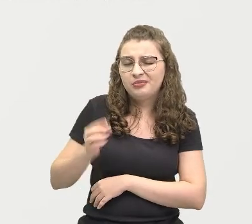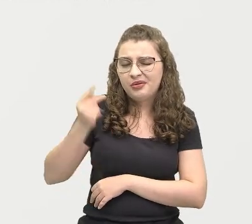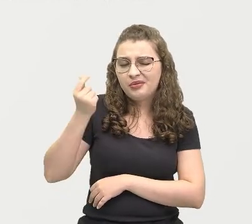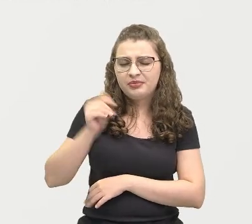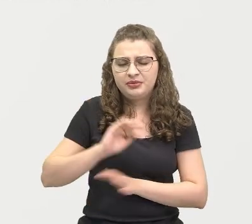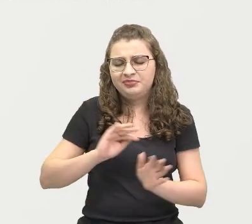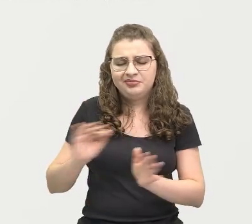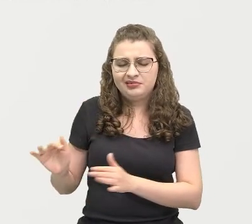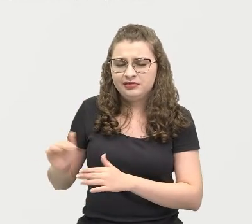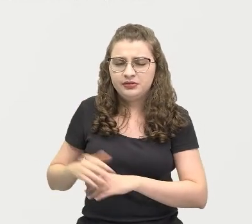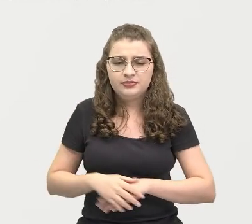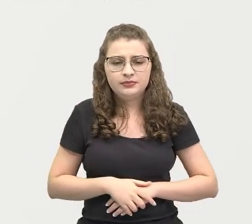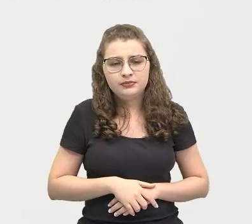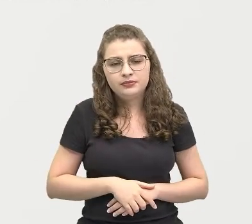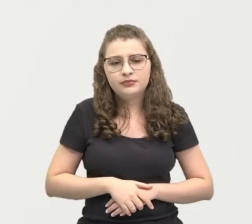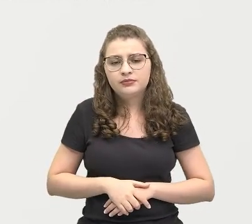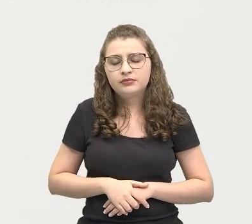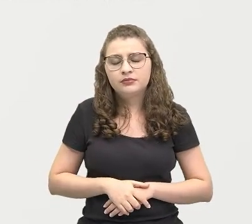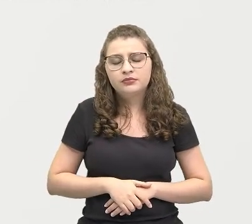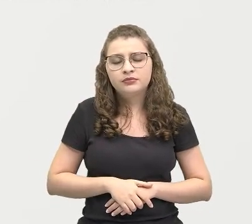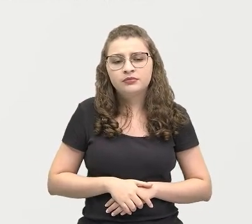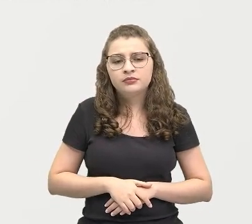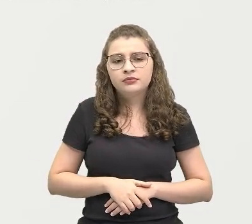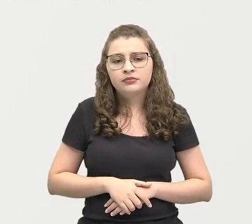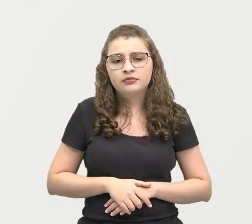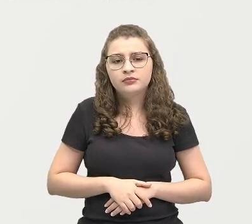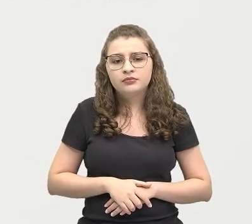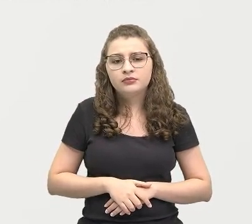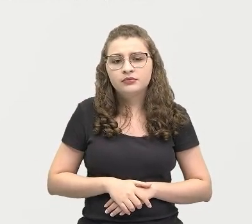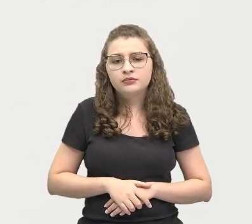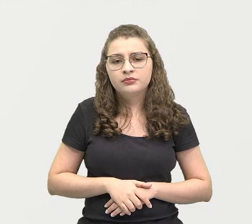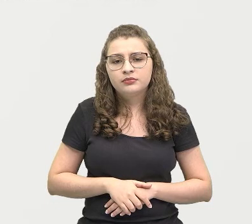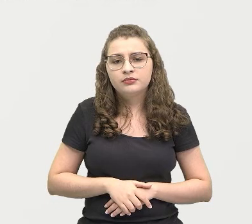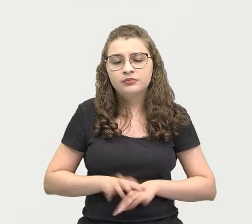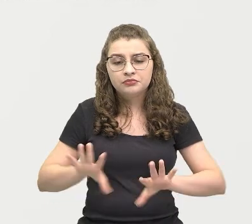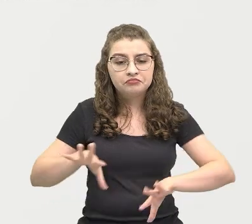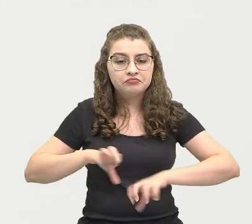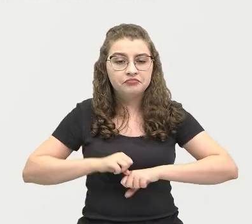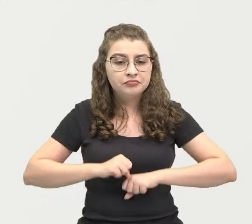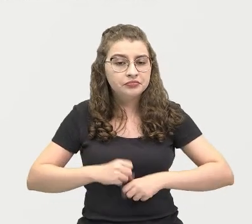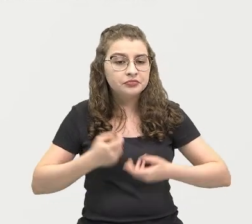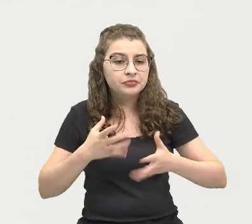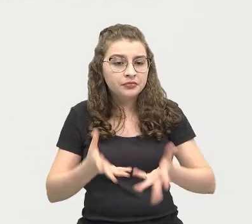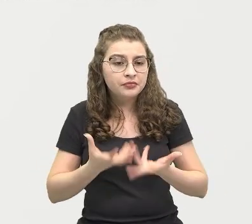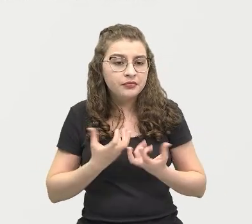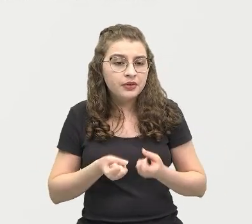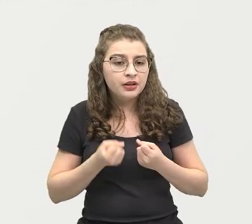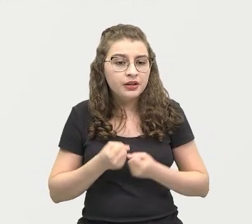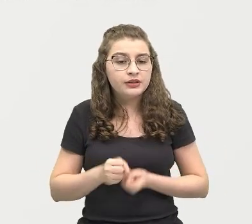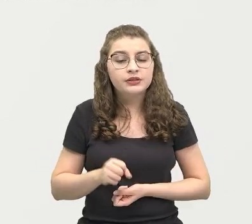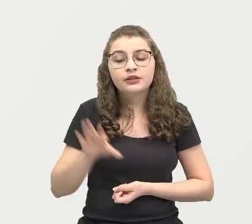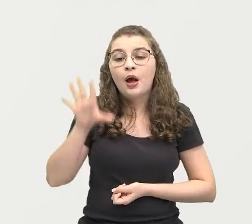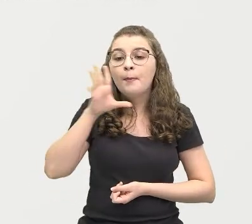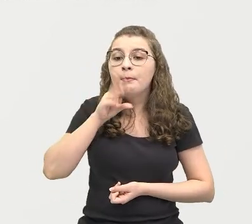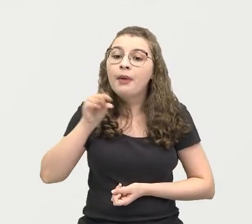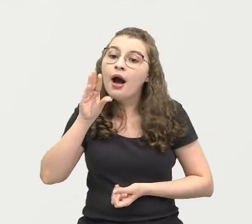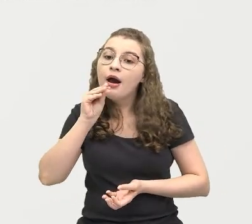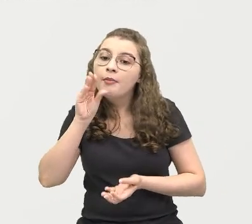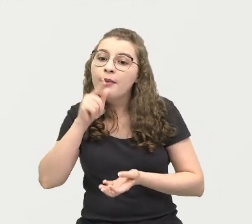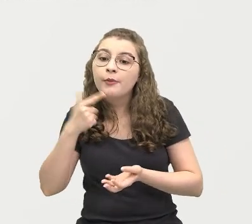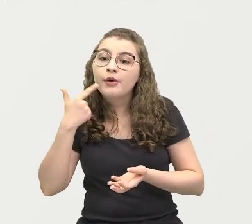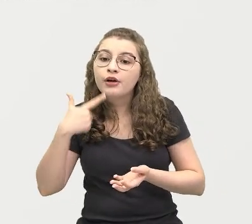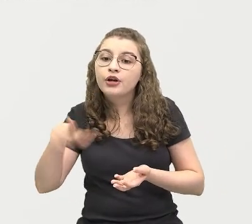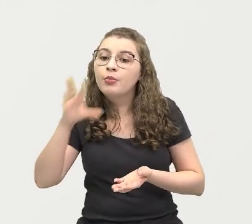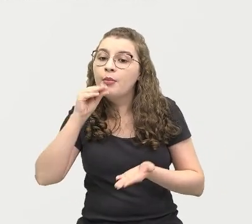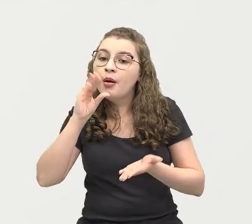O que mais que temos característica aí do nosso Lima Barreto? Ele incorporava construções típicas da linguagem oral, ou seja, a